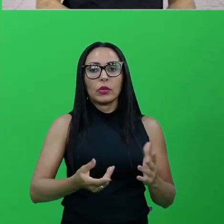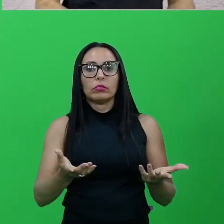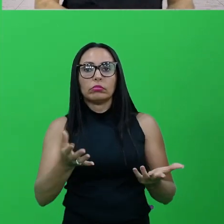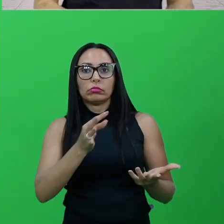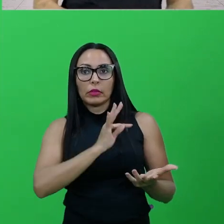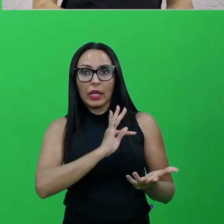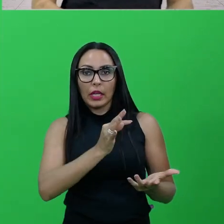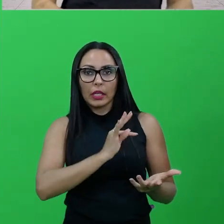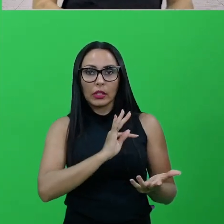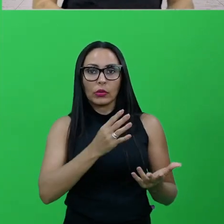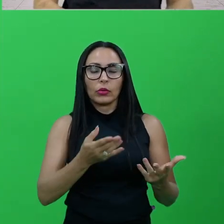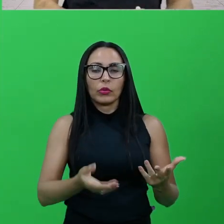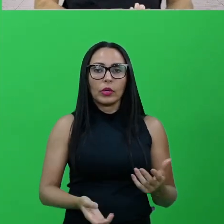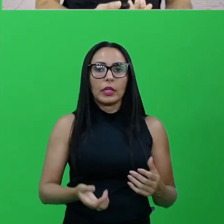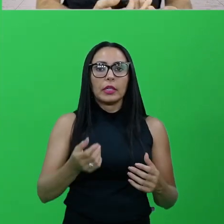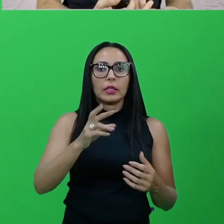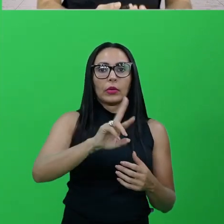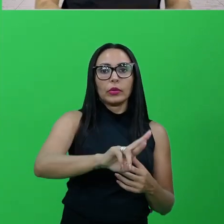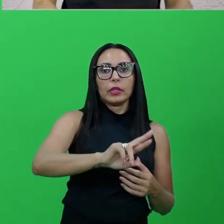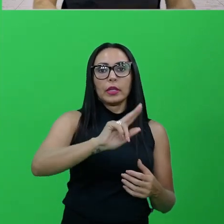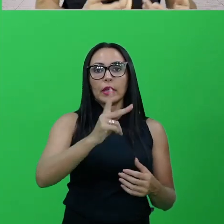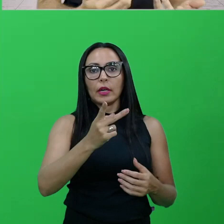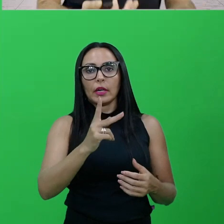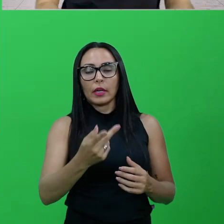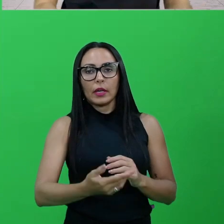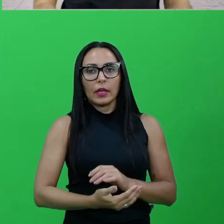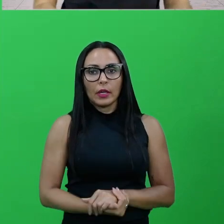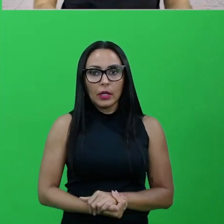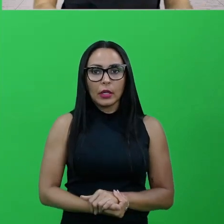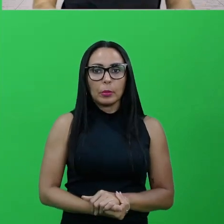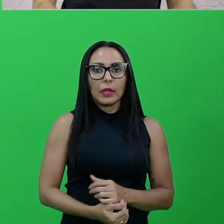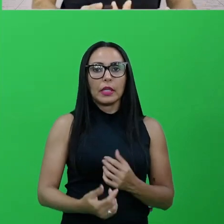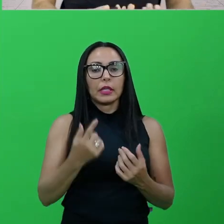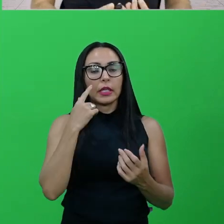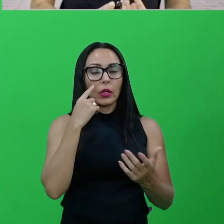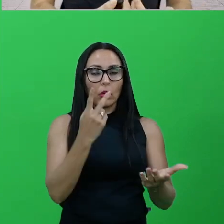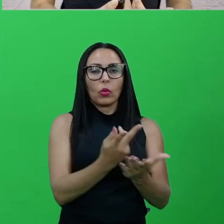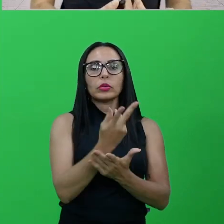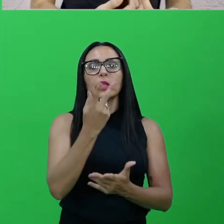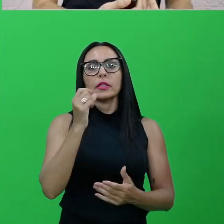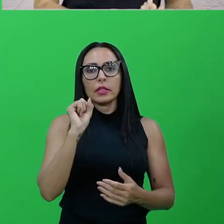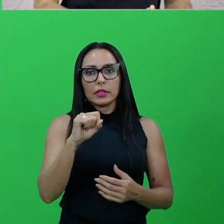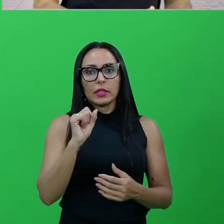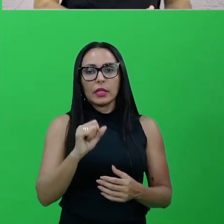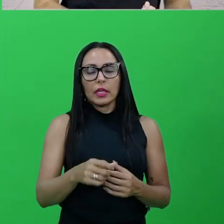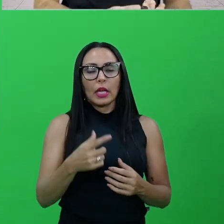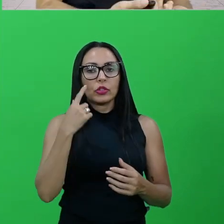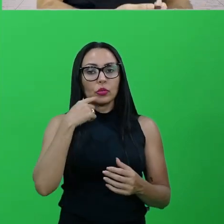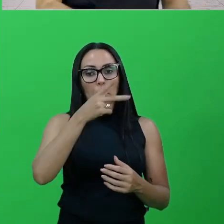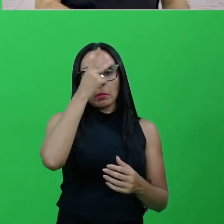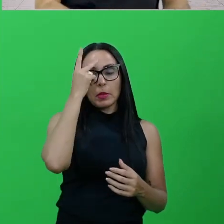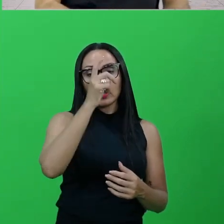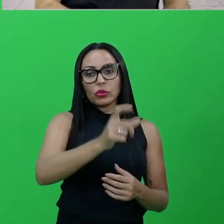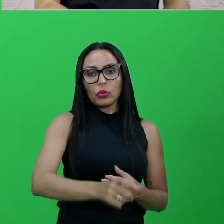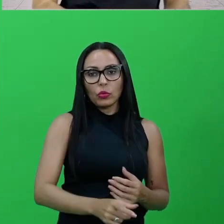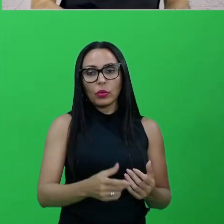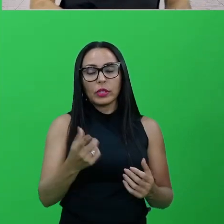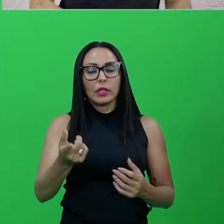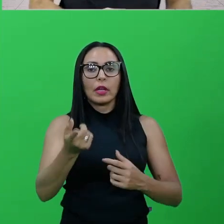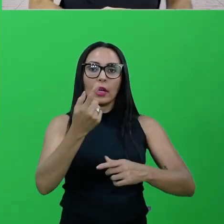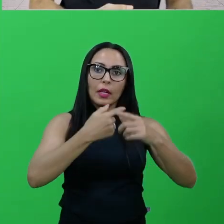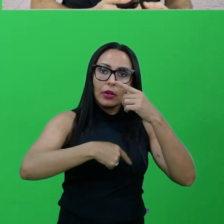e mesmo recursos humanos, né? Uma vez que para que a ação inovadora aconteça, é necessário que haja pessoas que alavanquem aquilo